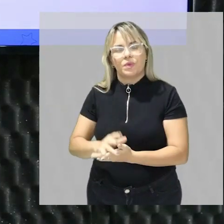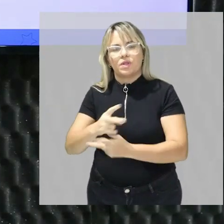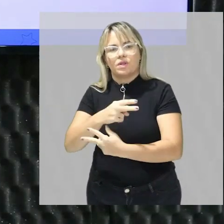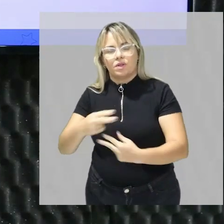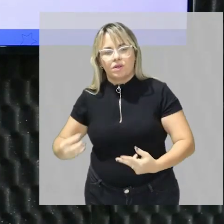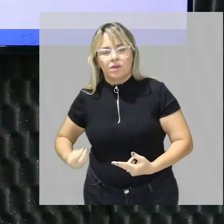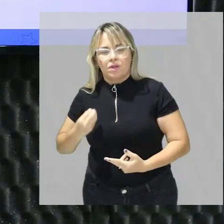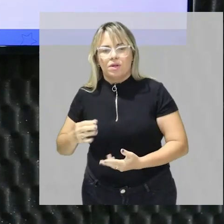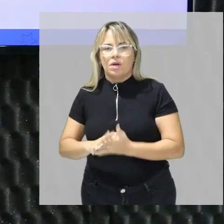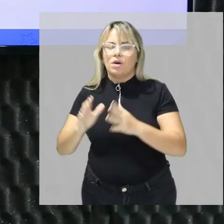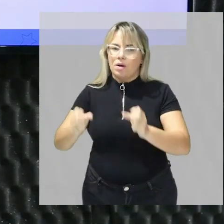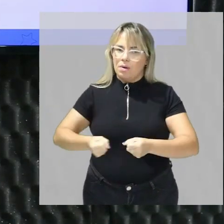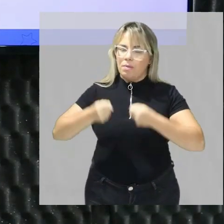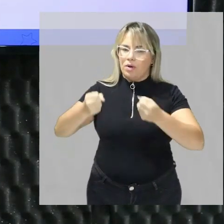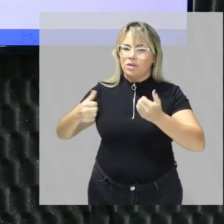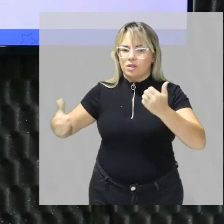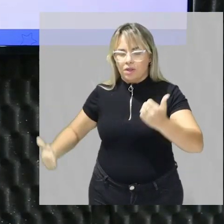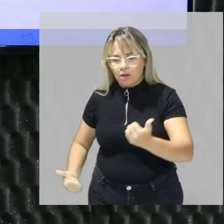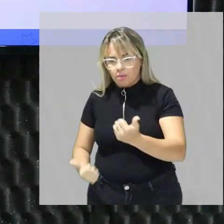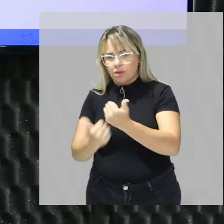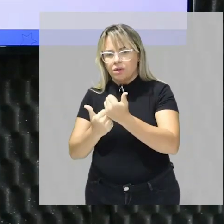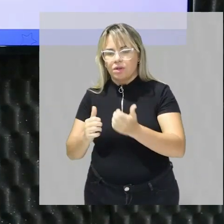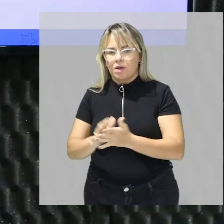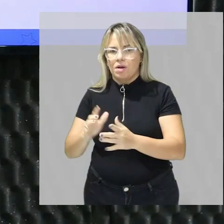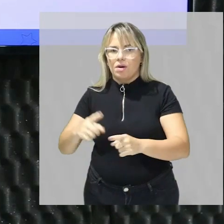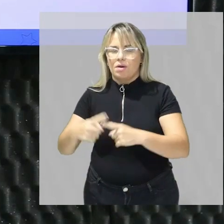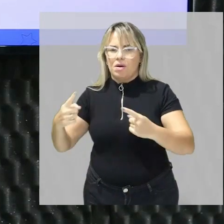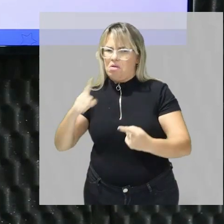eles podem se ajudar, mas